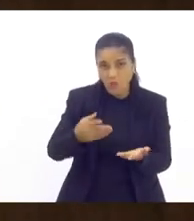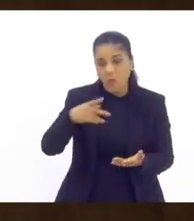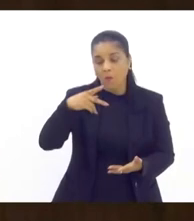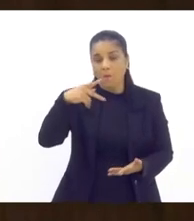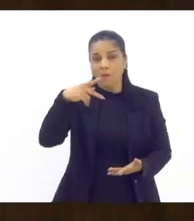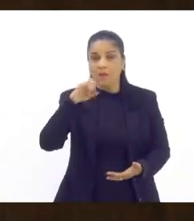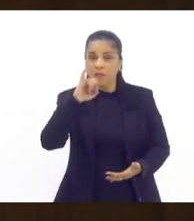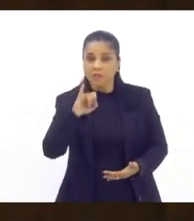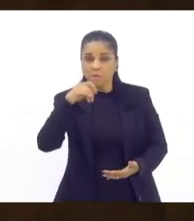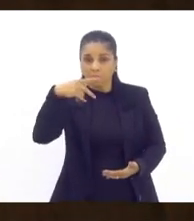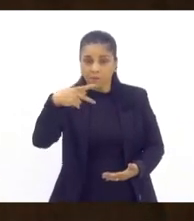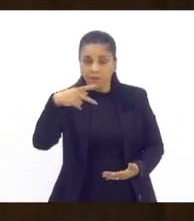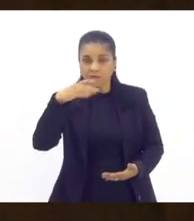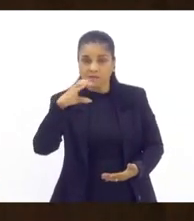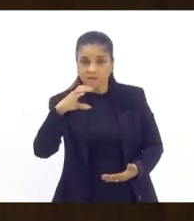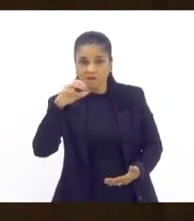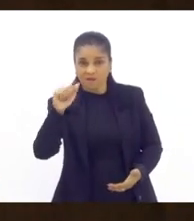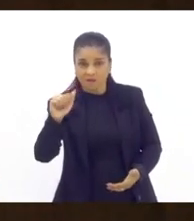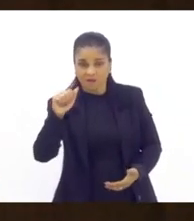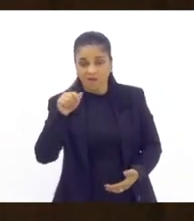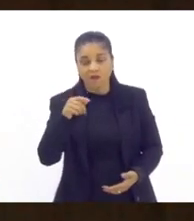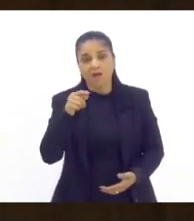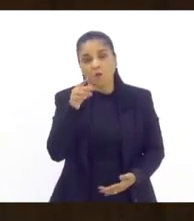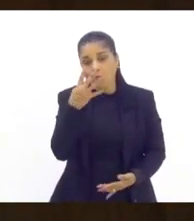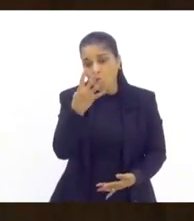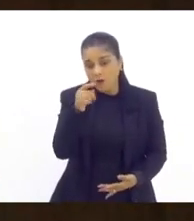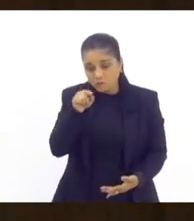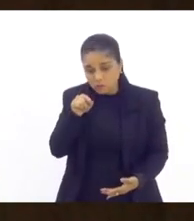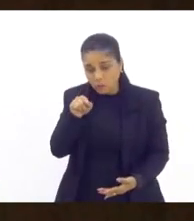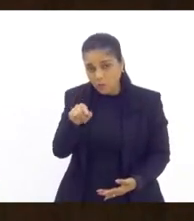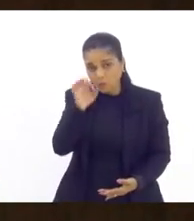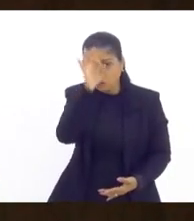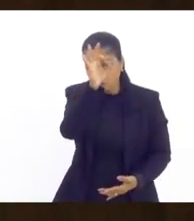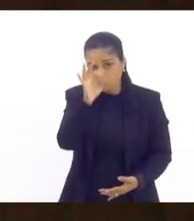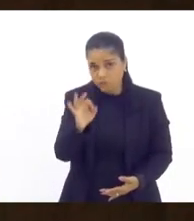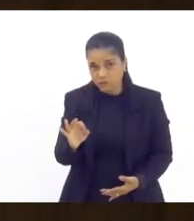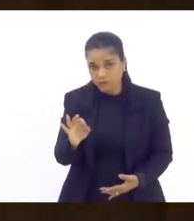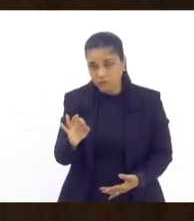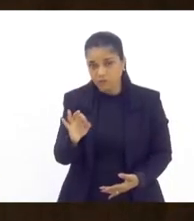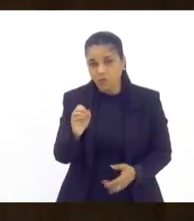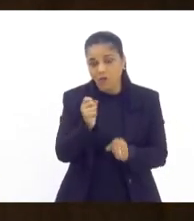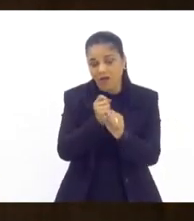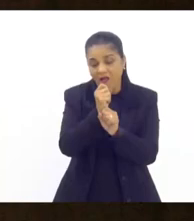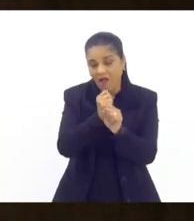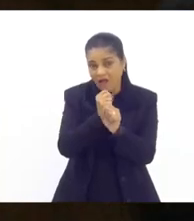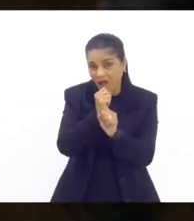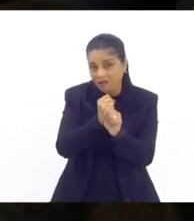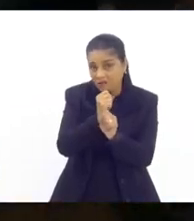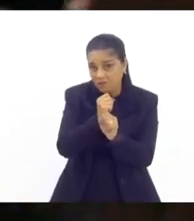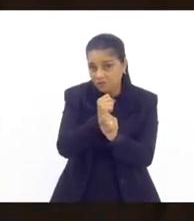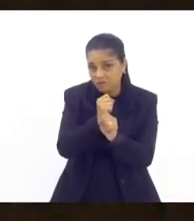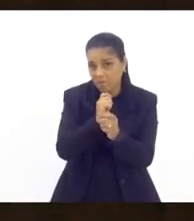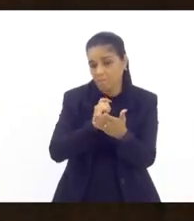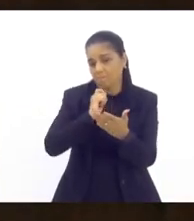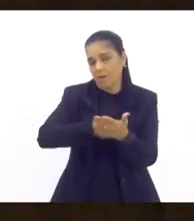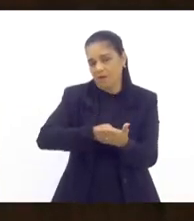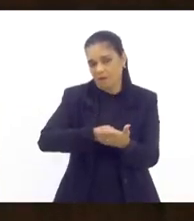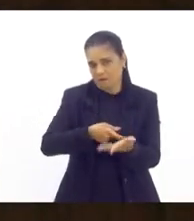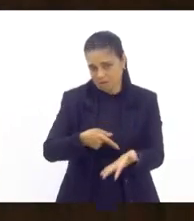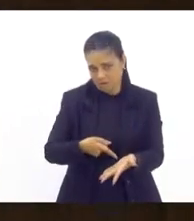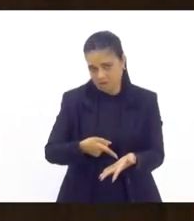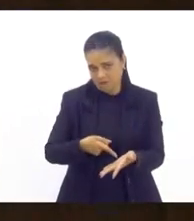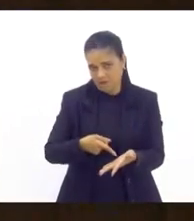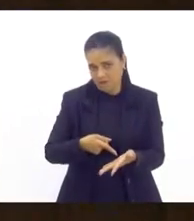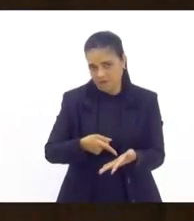IPCA mais 4 pontos percentuais por ano. Então, estou querendo dizer ao senhor,